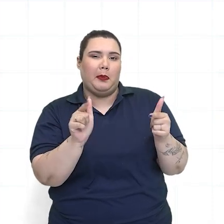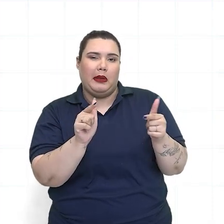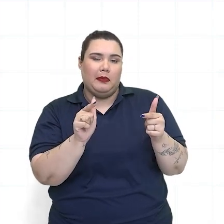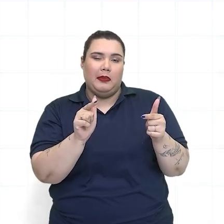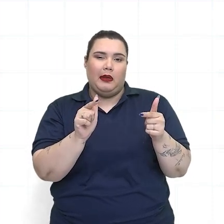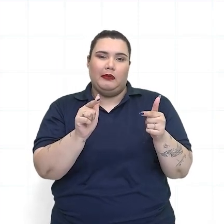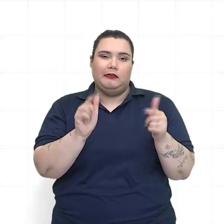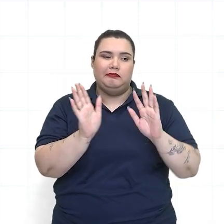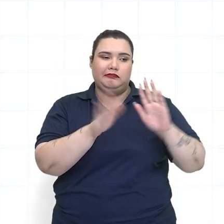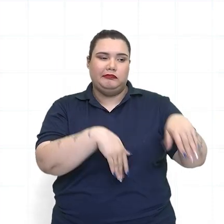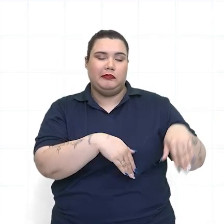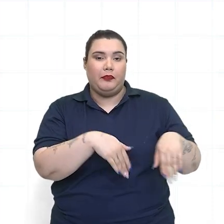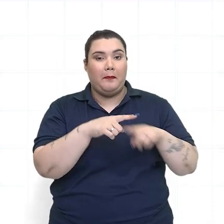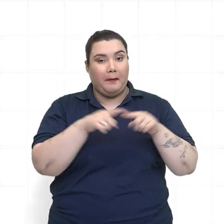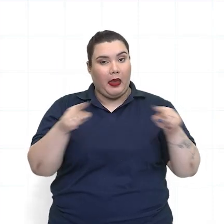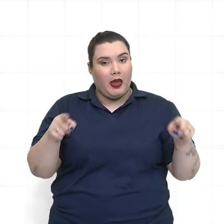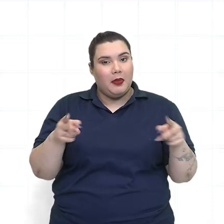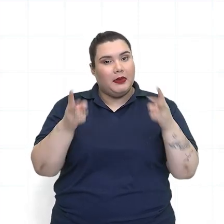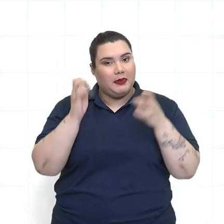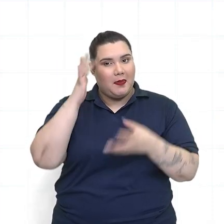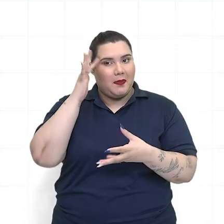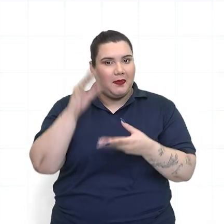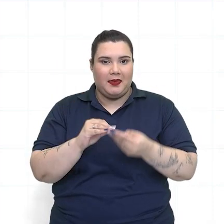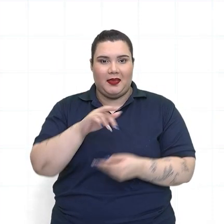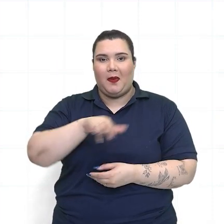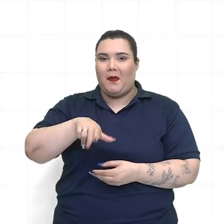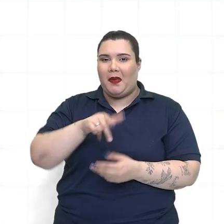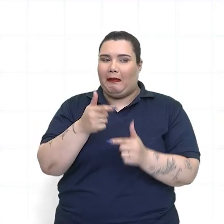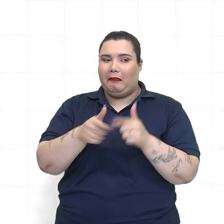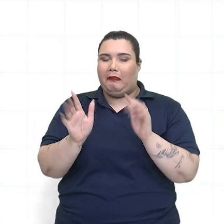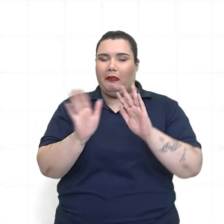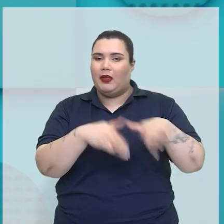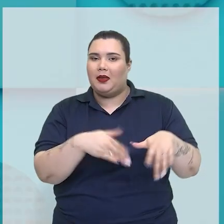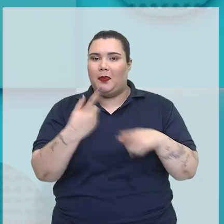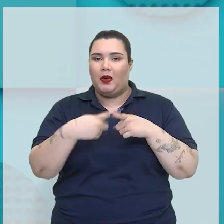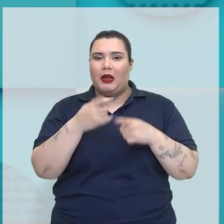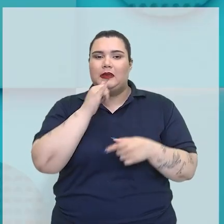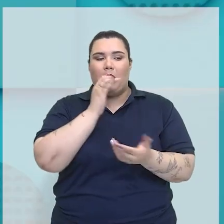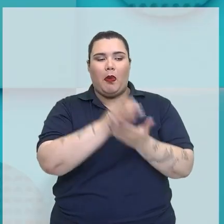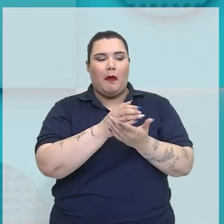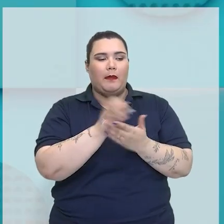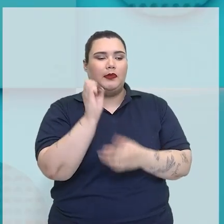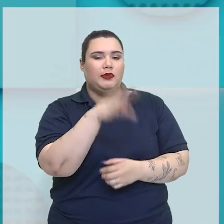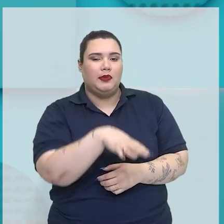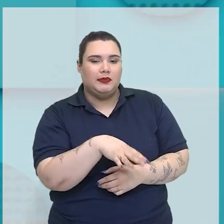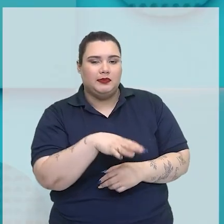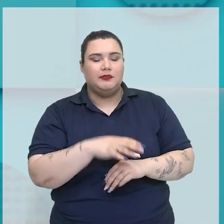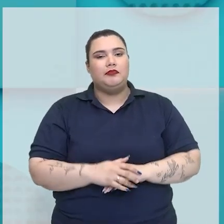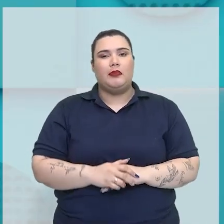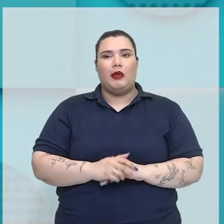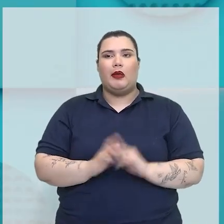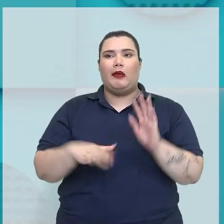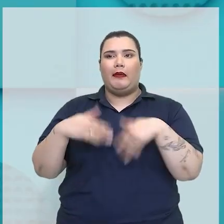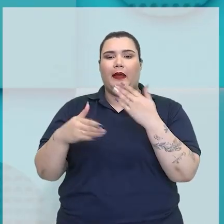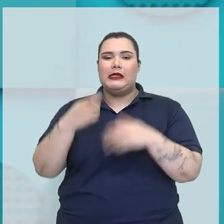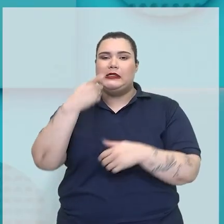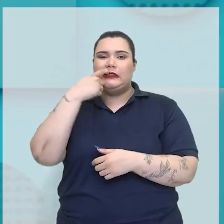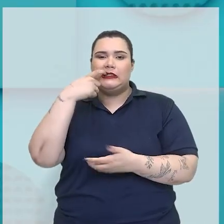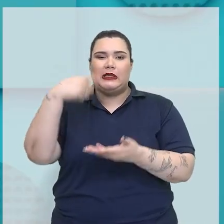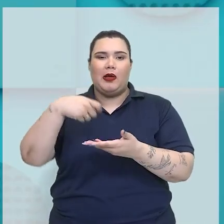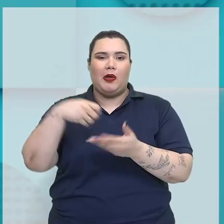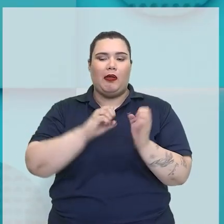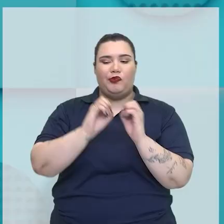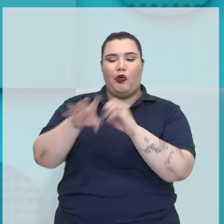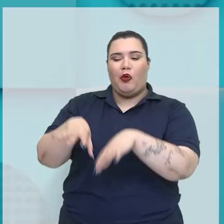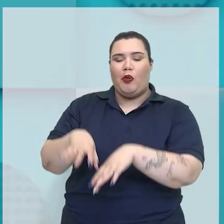Só que no final a gente conclui que não, né? Porque a pessoa vai joga um copo, joga uma sacolinha, joga